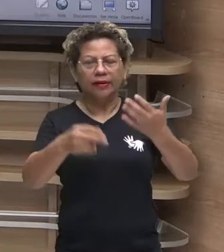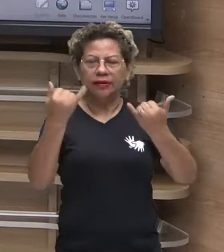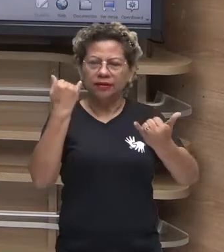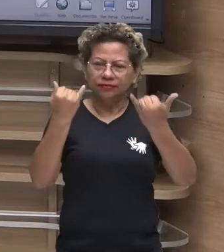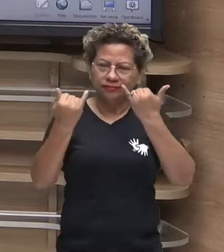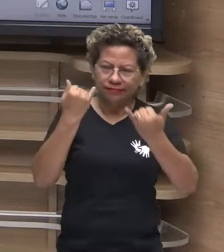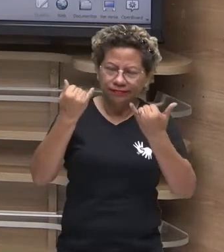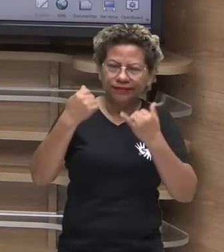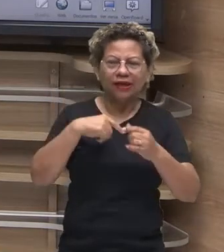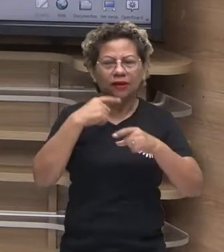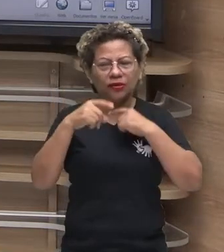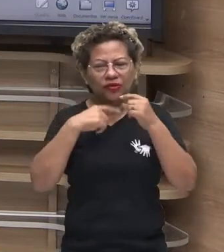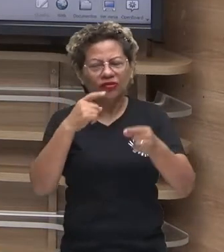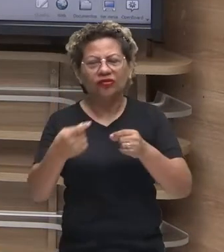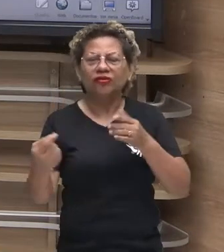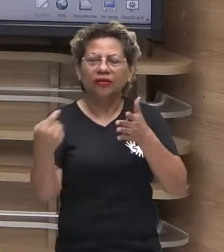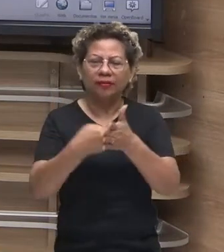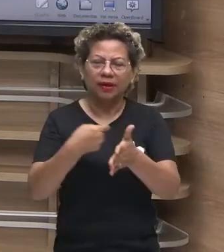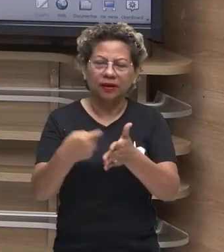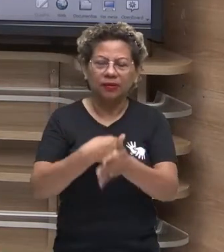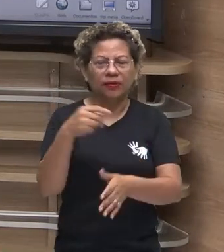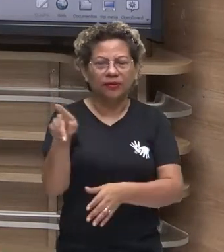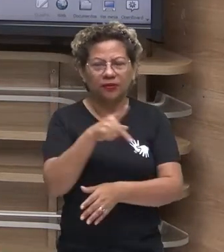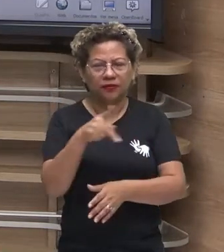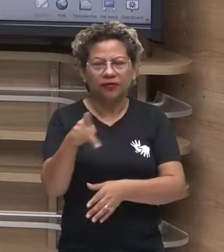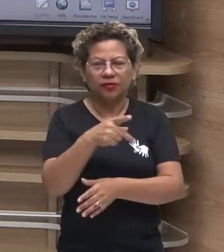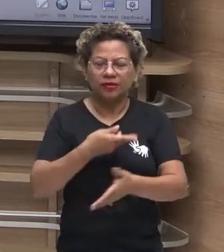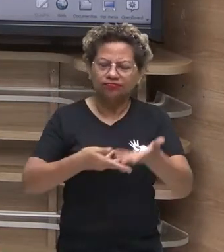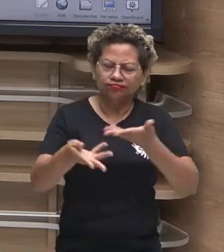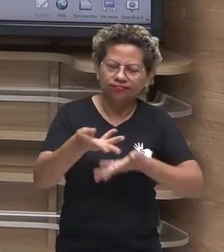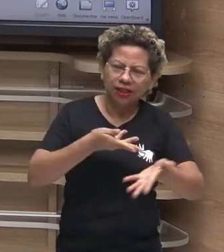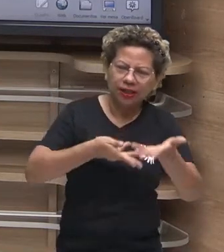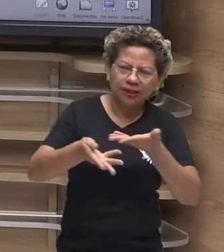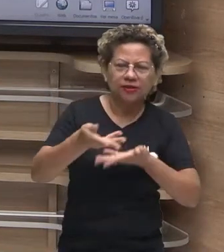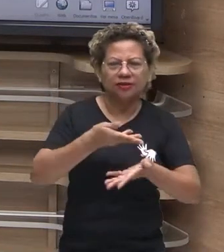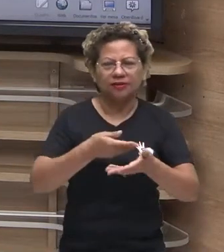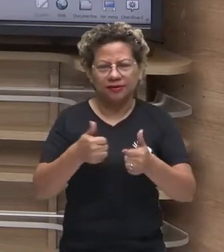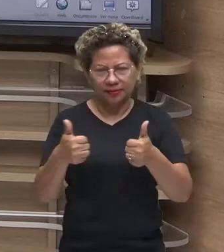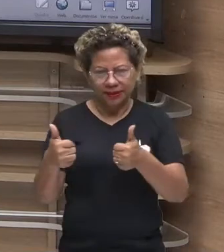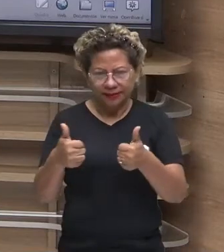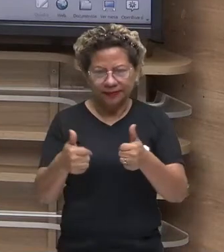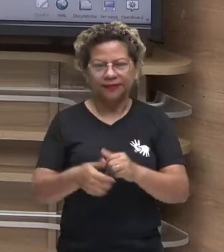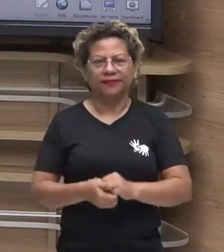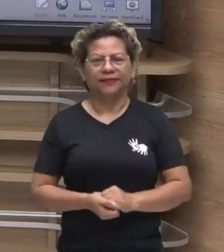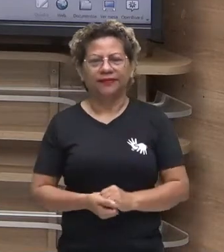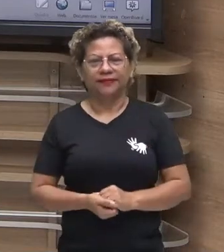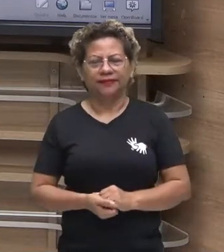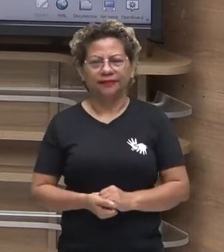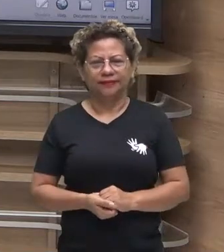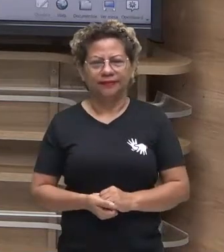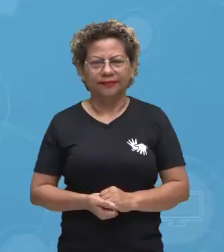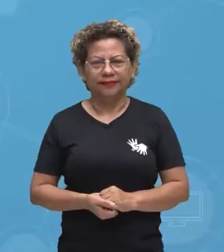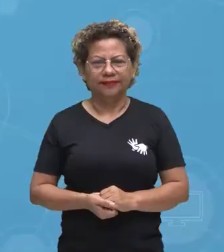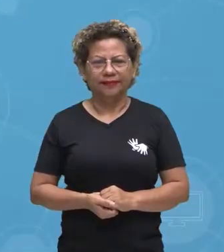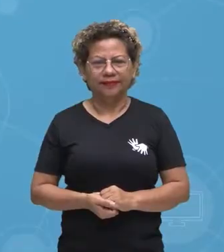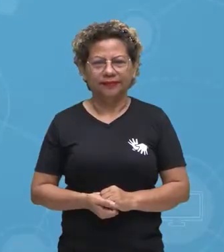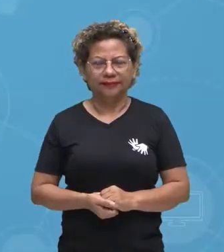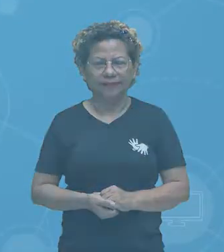chat comigo para que a gente possa interagir. Eu ler a resposta de vocês aqui, tá bom? Vamos para a primeira questão.